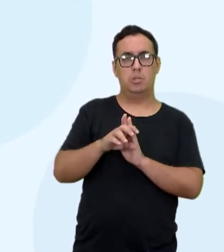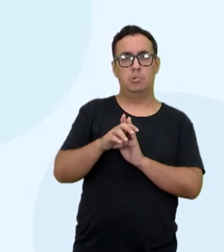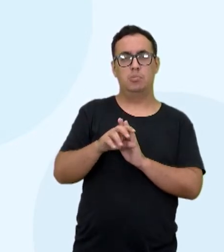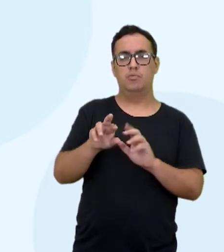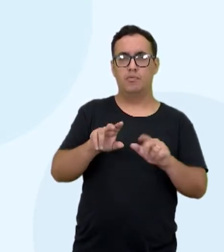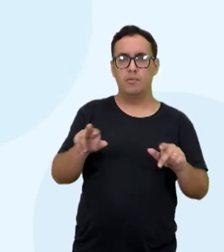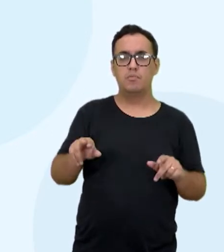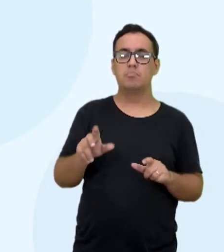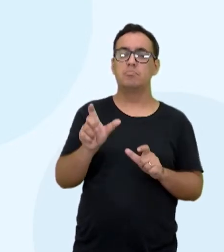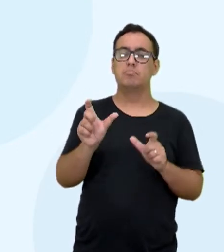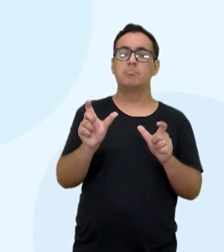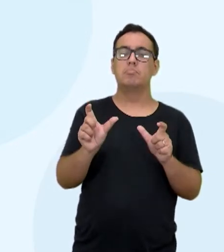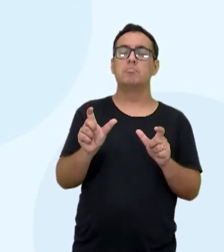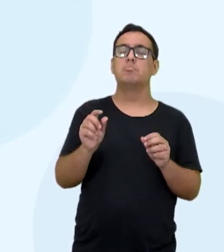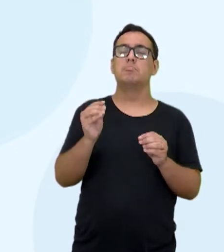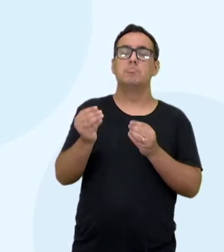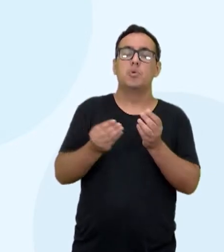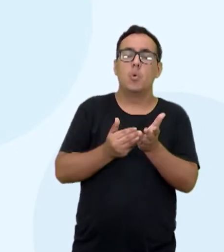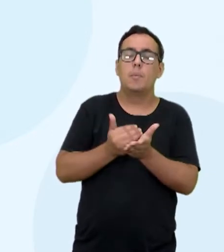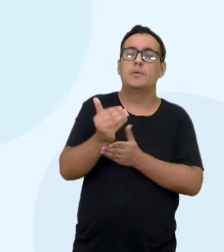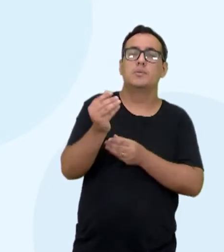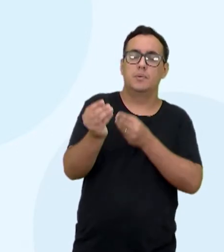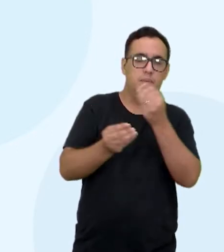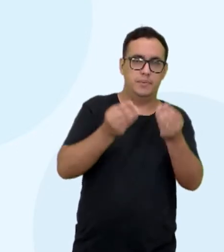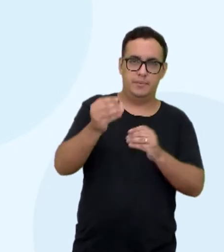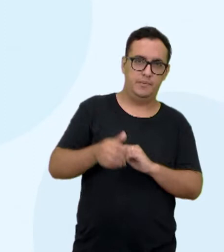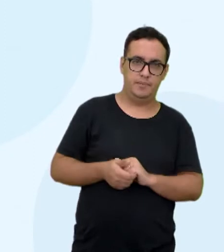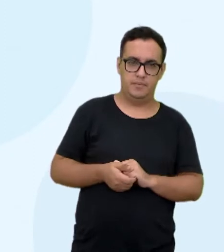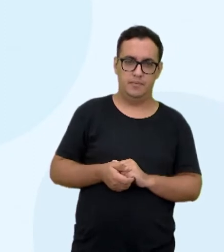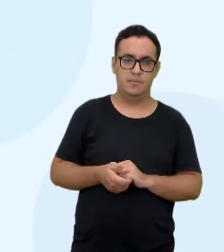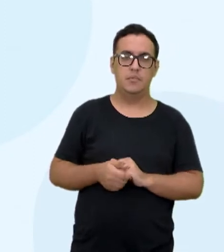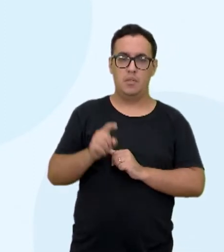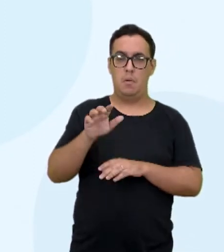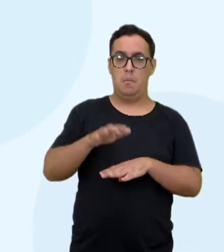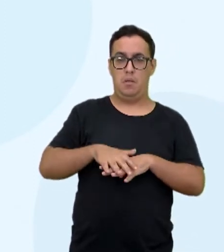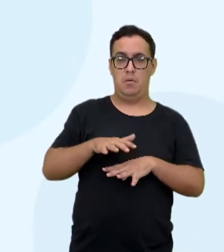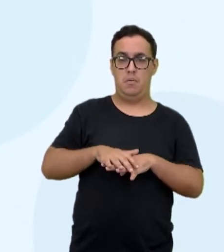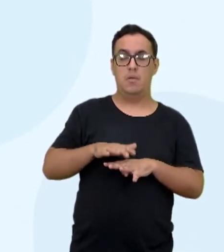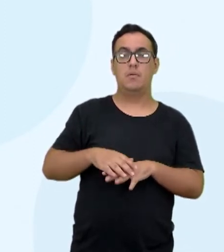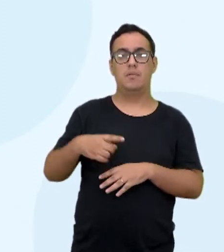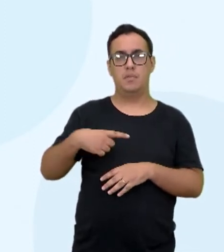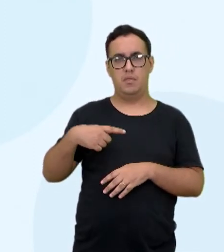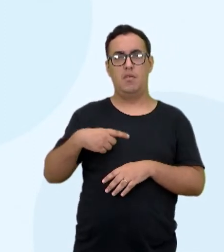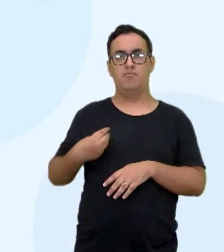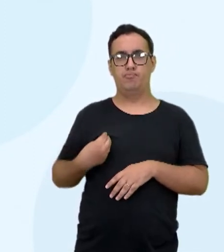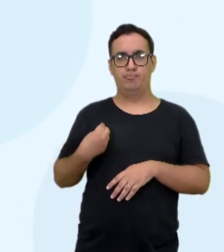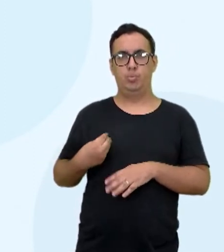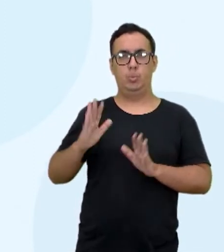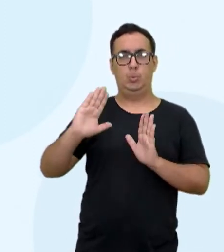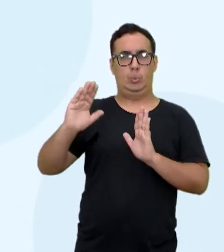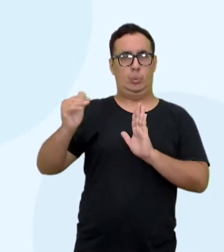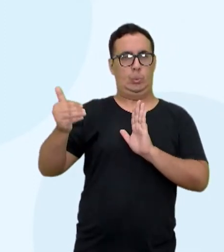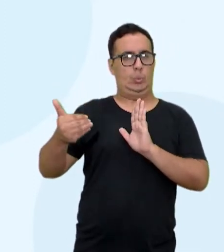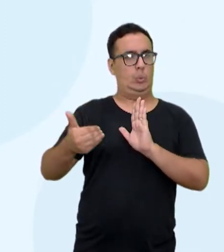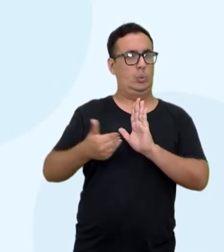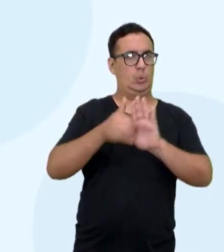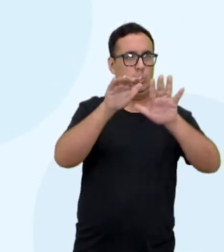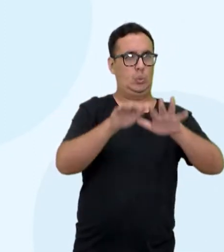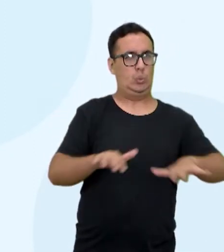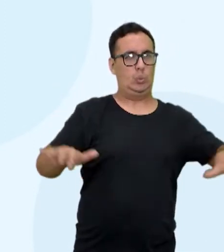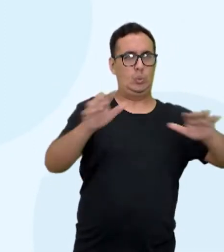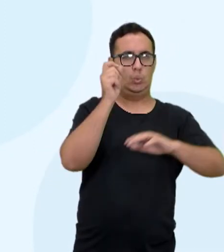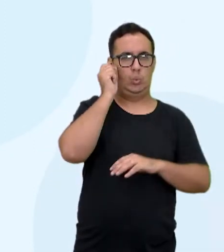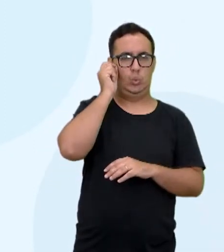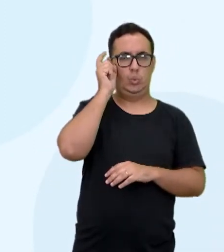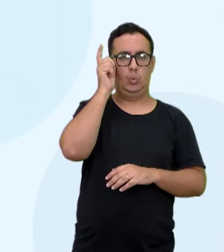cria partindo da seguinte premissa, olha só. A matemática, ela está presente em todas as